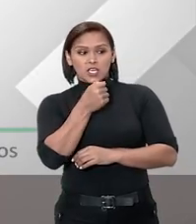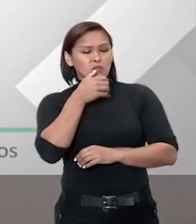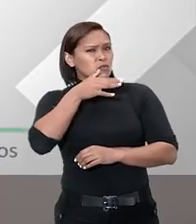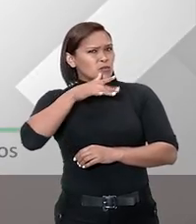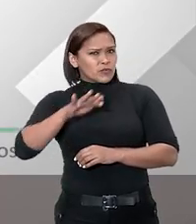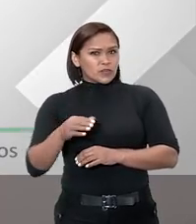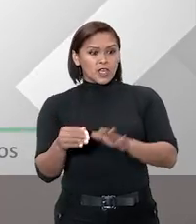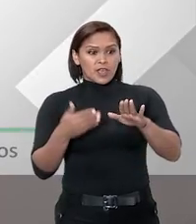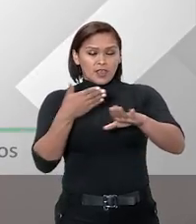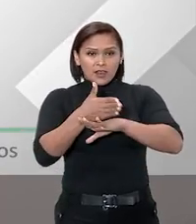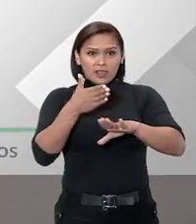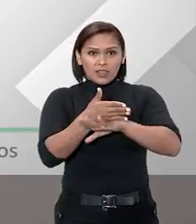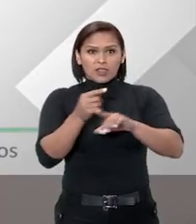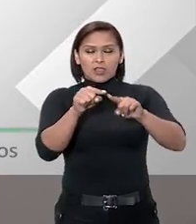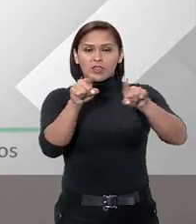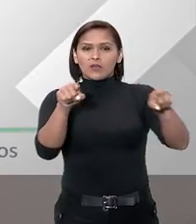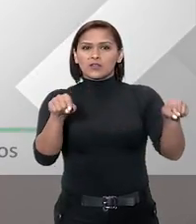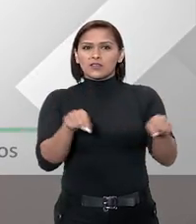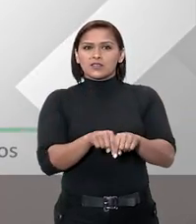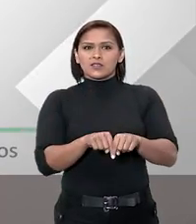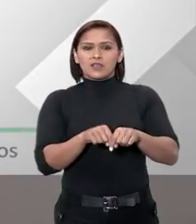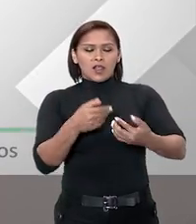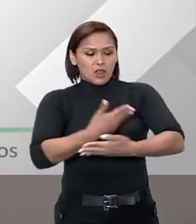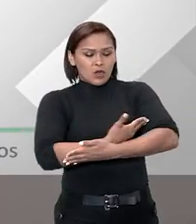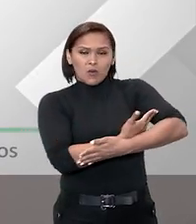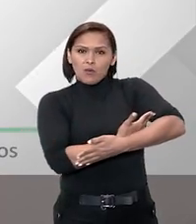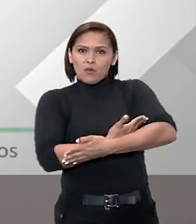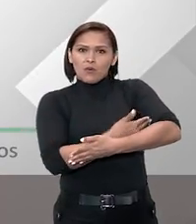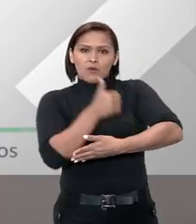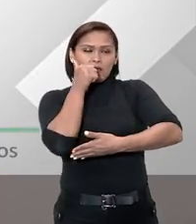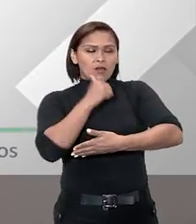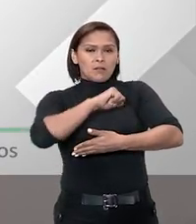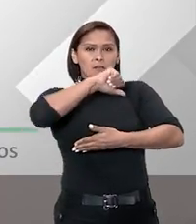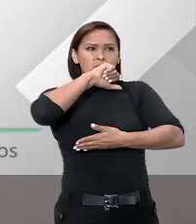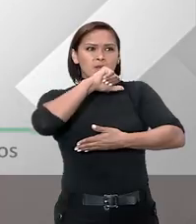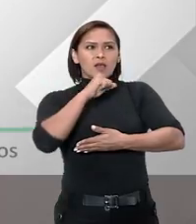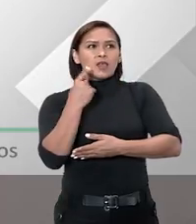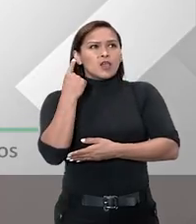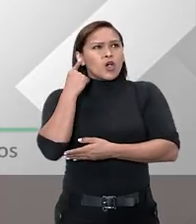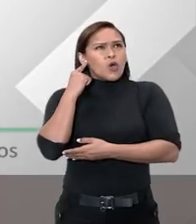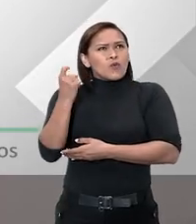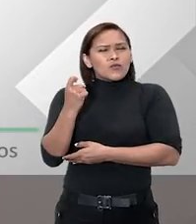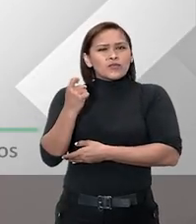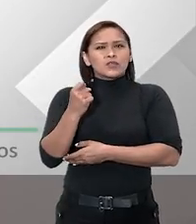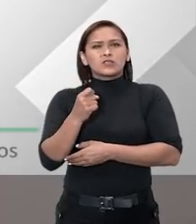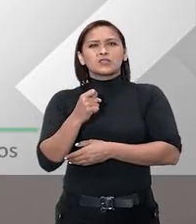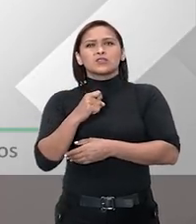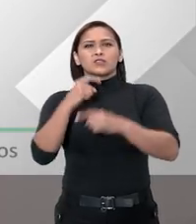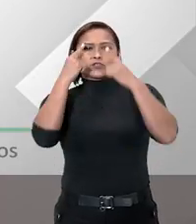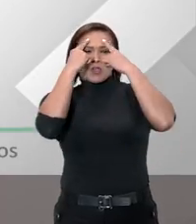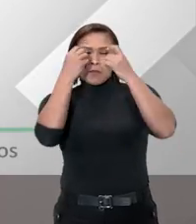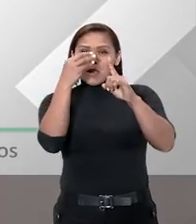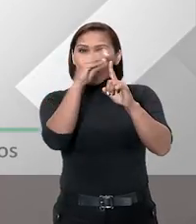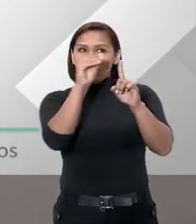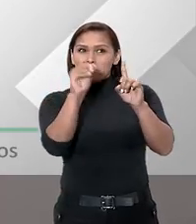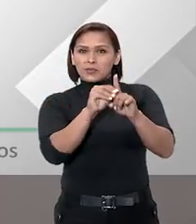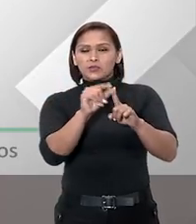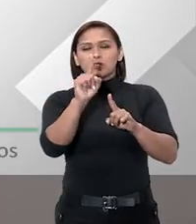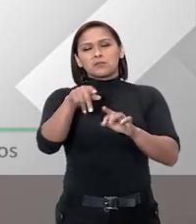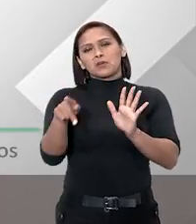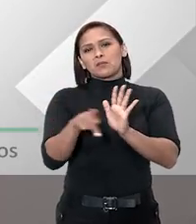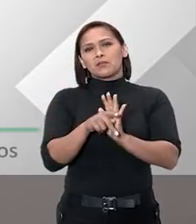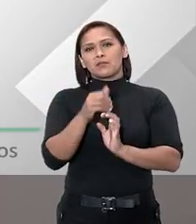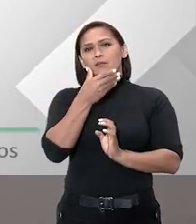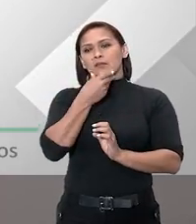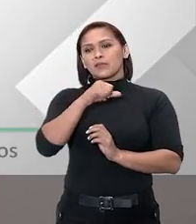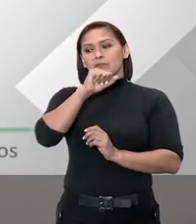menino entrou na sala, no colo da mãe, para ser ouvido sobre aquele abuso cometido pelo próprio pai. E